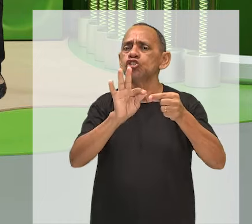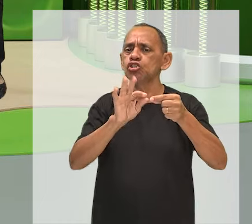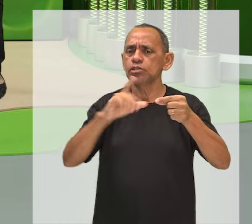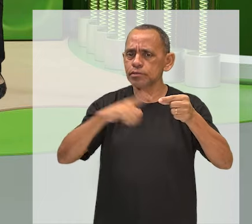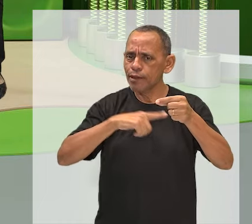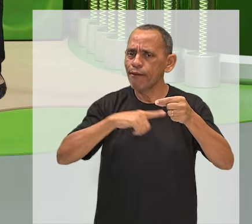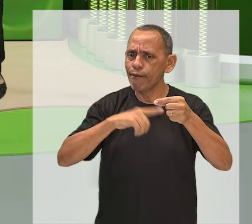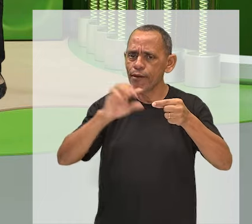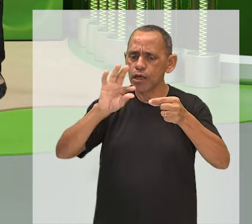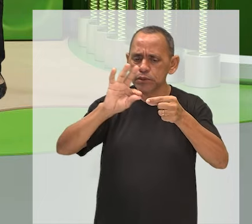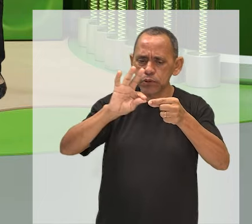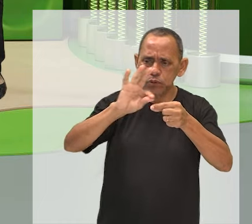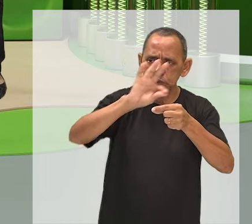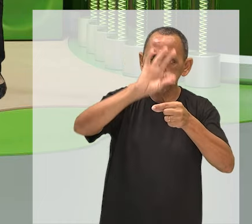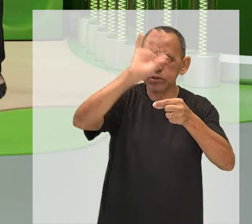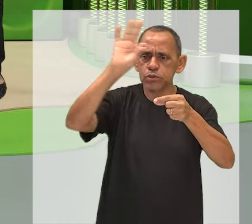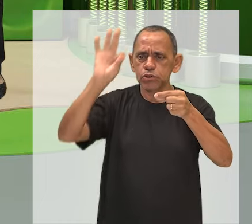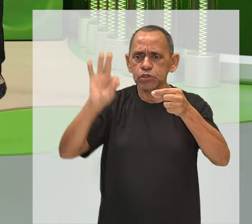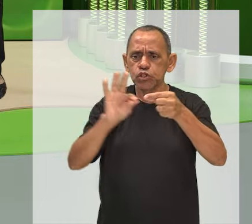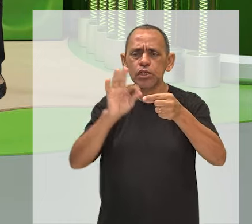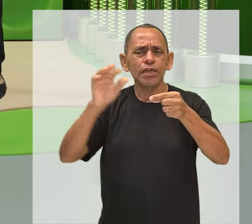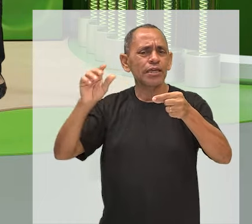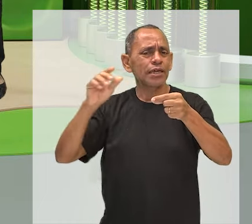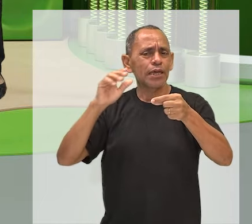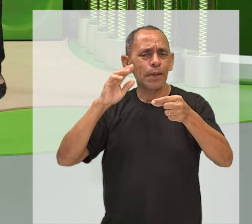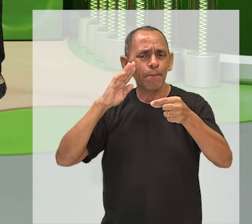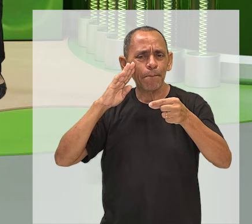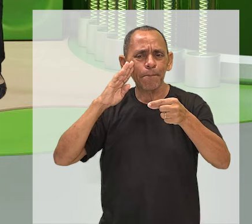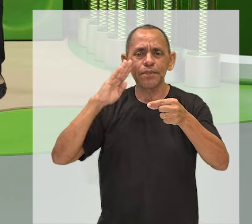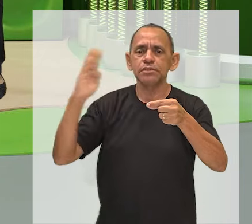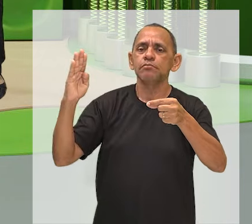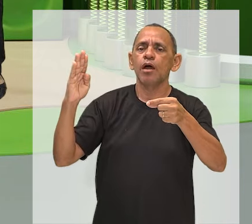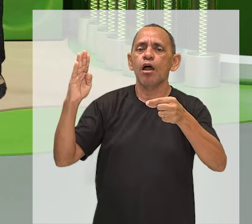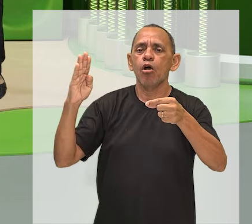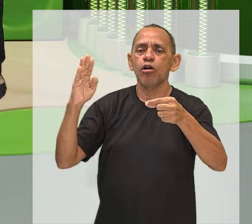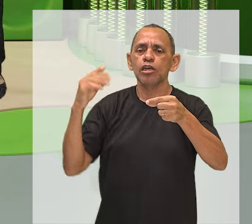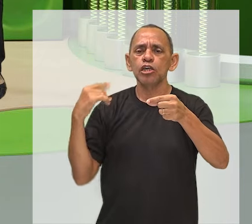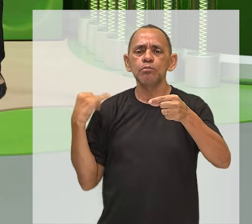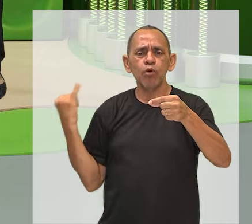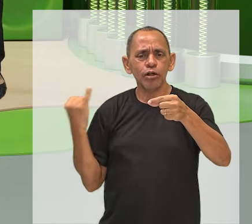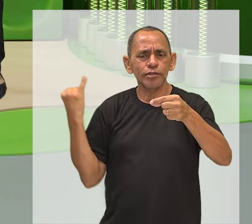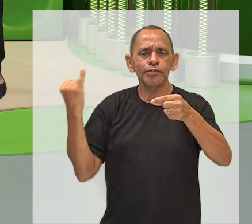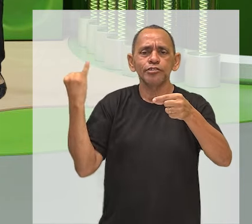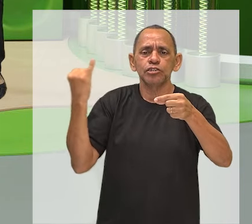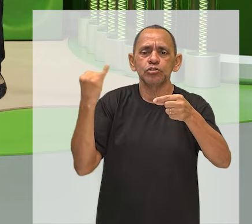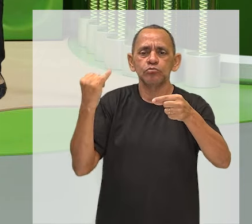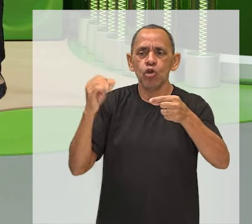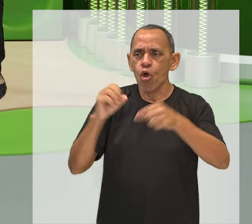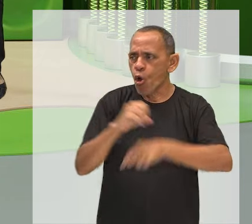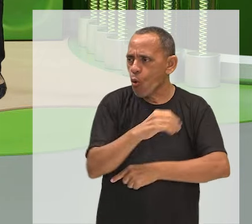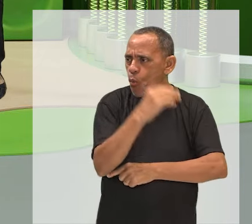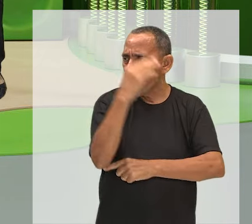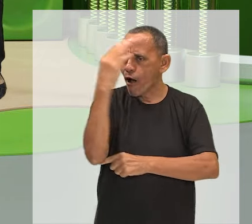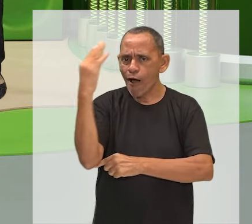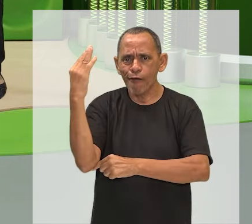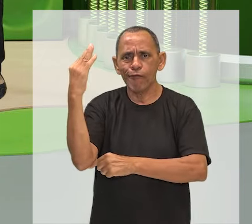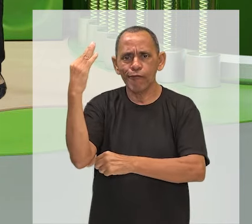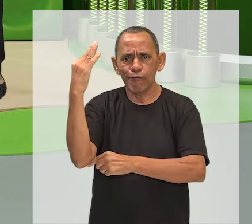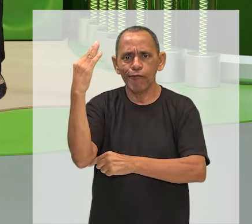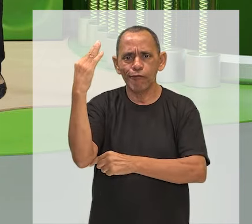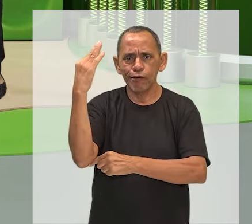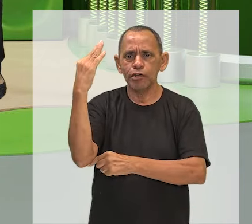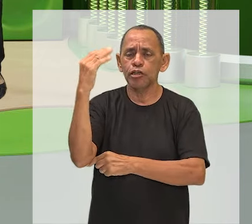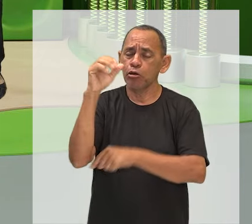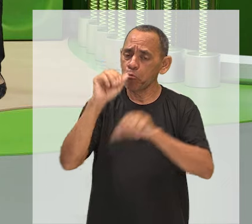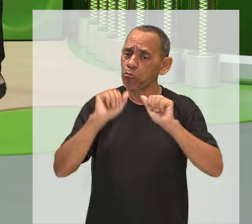floresta ela tem um papel aí primordial. Uma grande árvore, gente, uma árvore de grande porte, ela pode lançar para a atmosfera aí